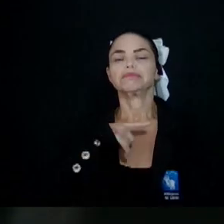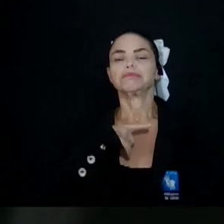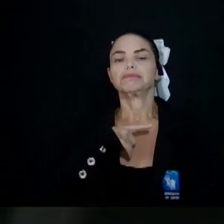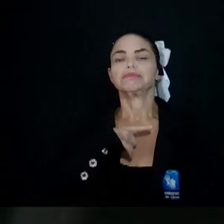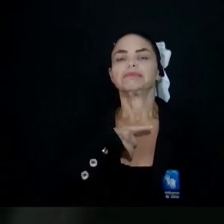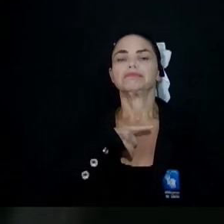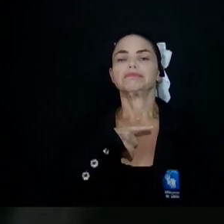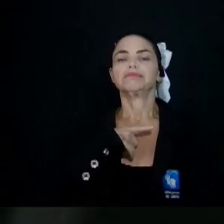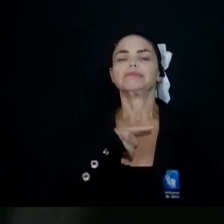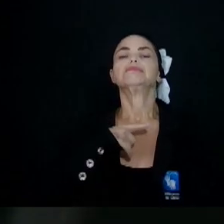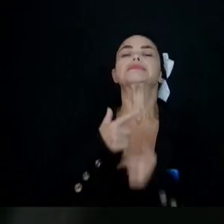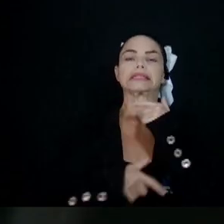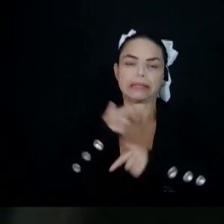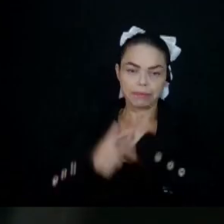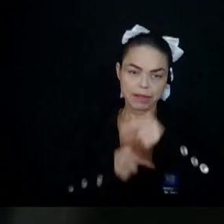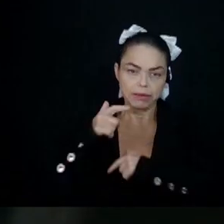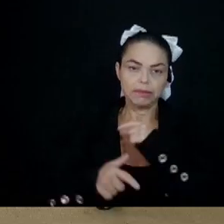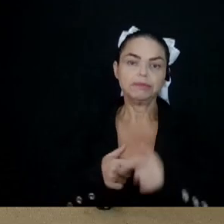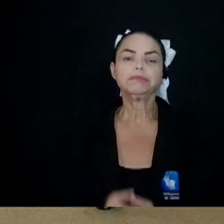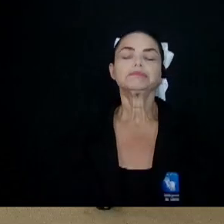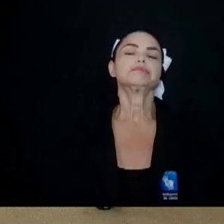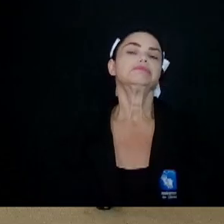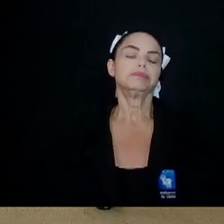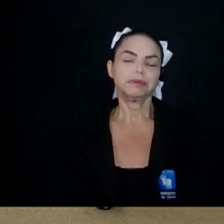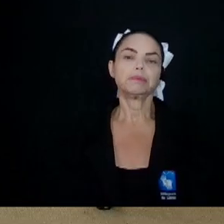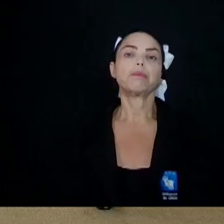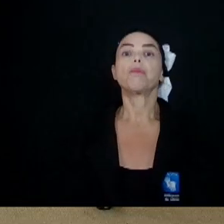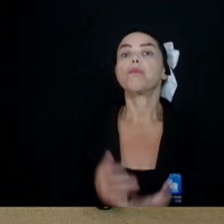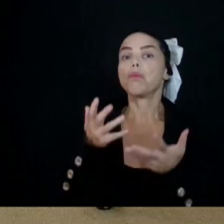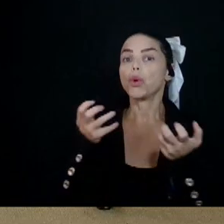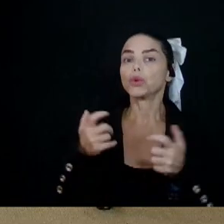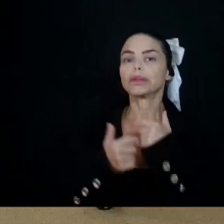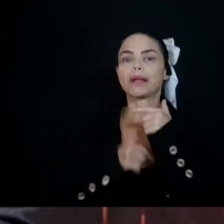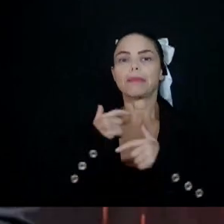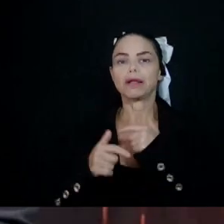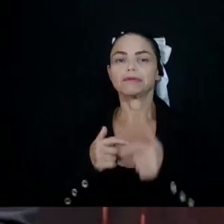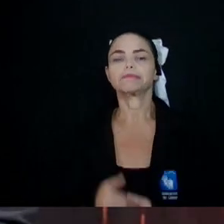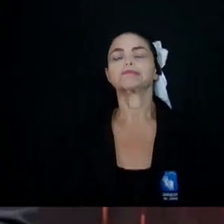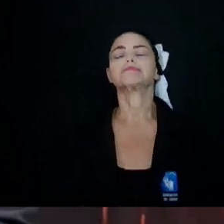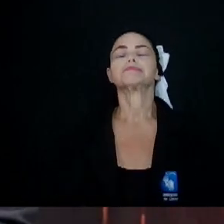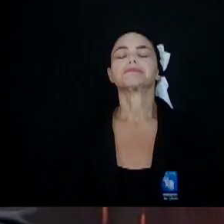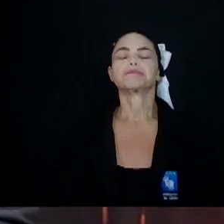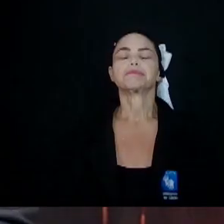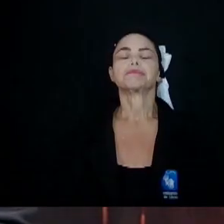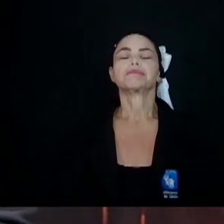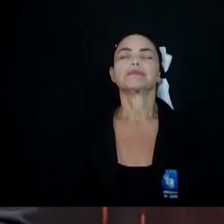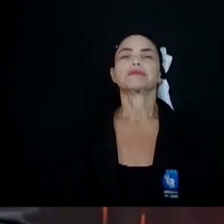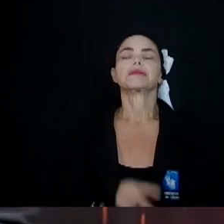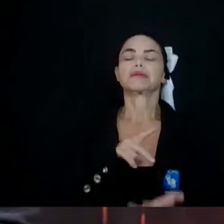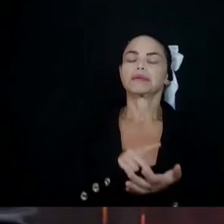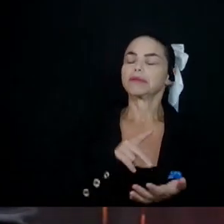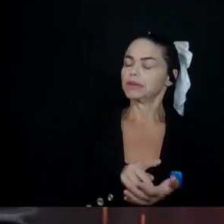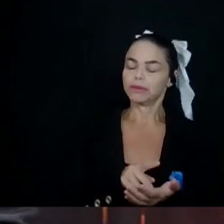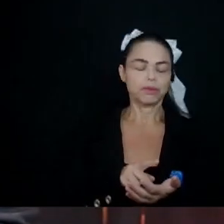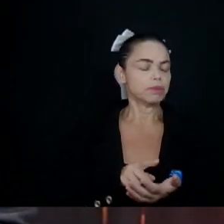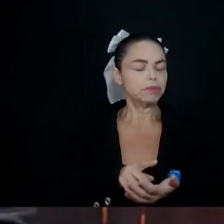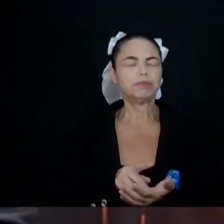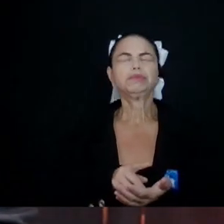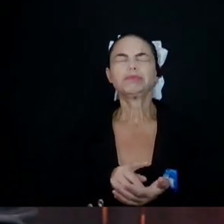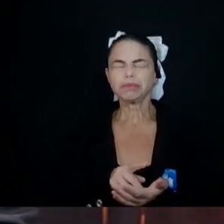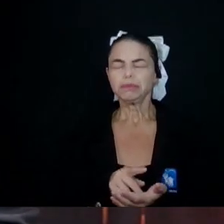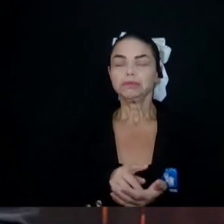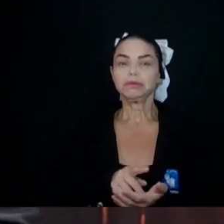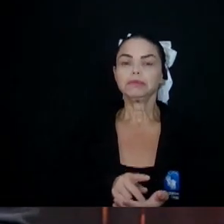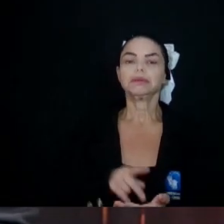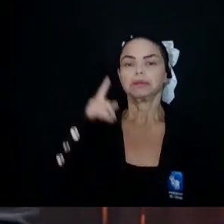corrida? E agora, doutor? Olha, essa é uma realidade muito complexa, muito